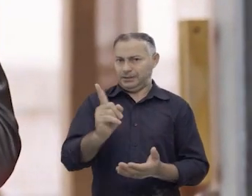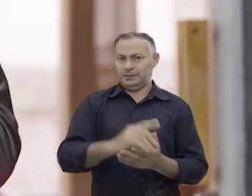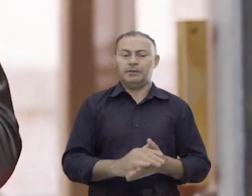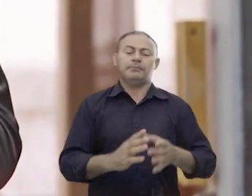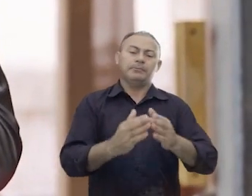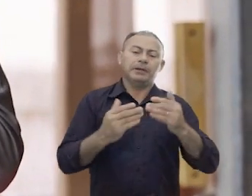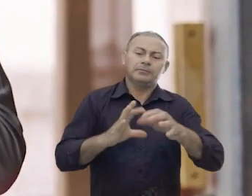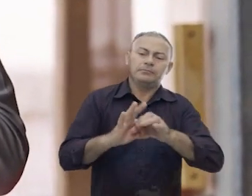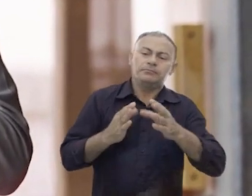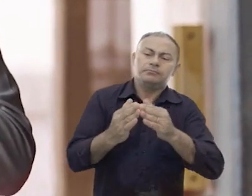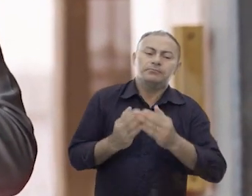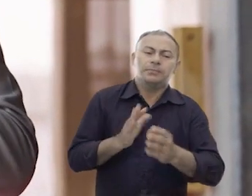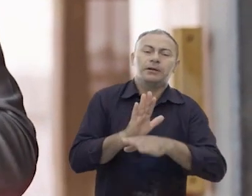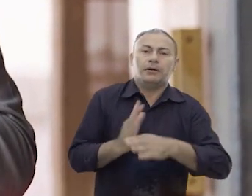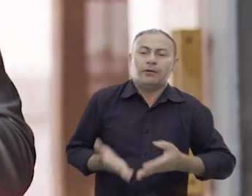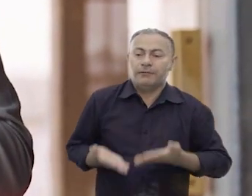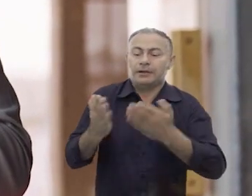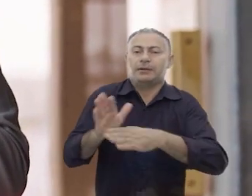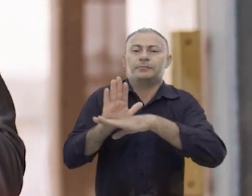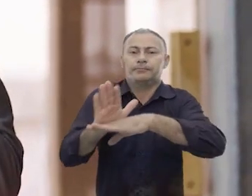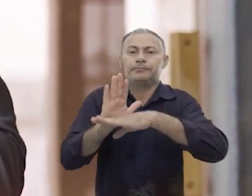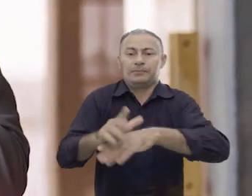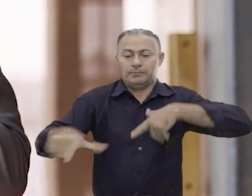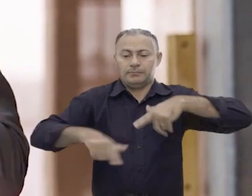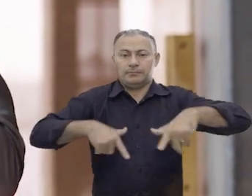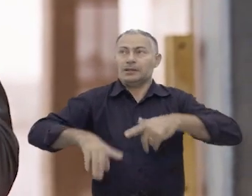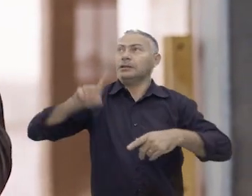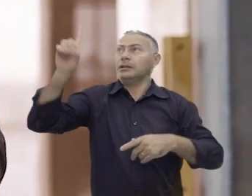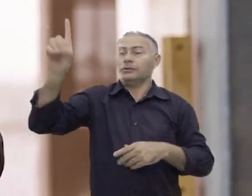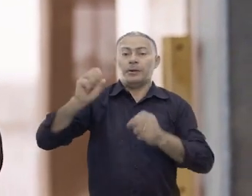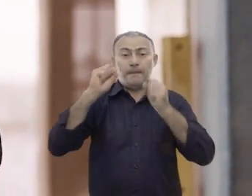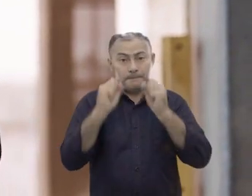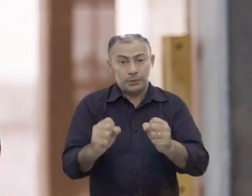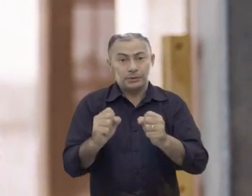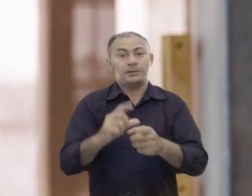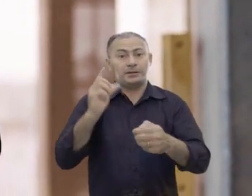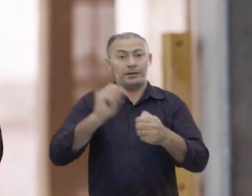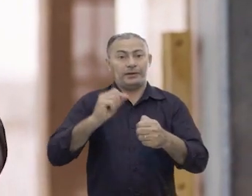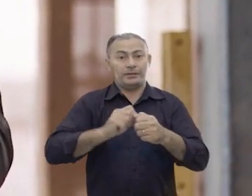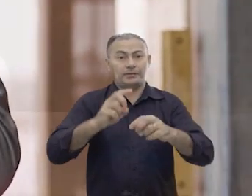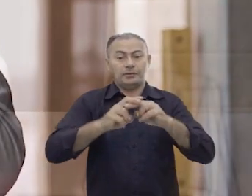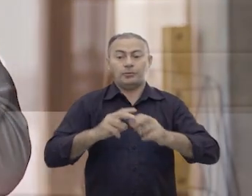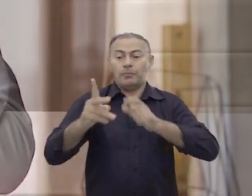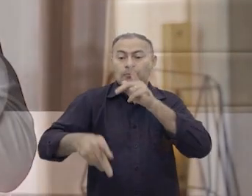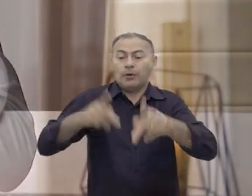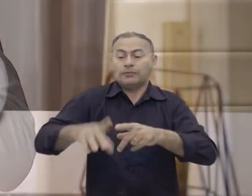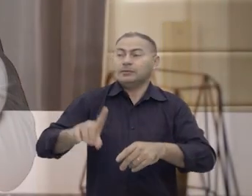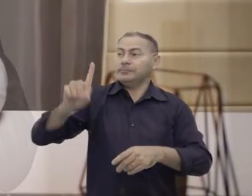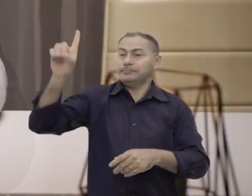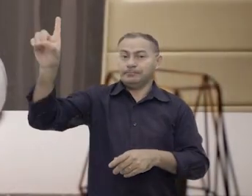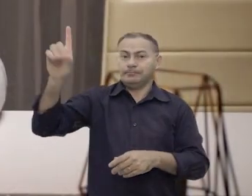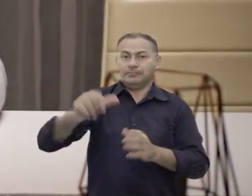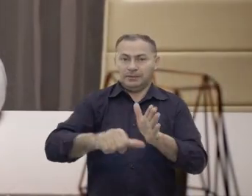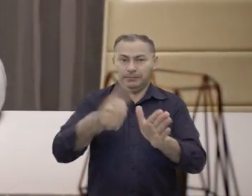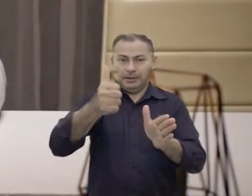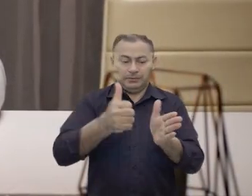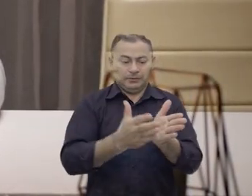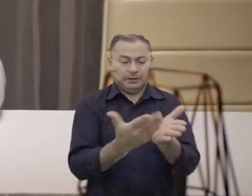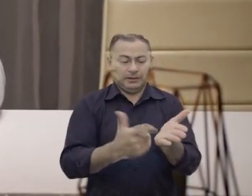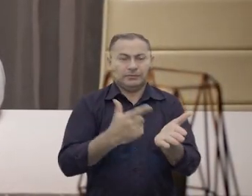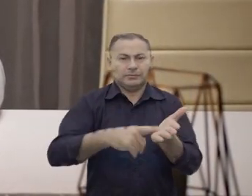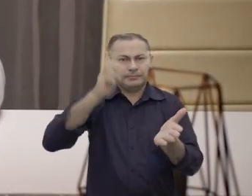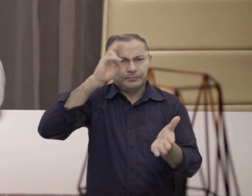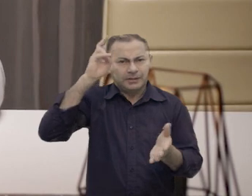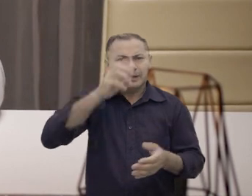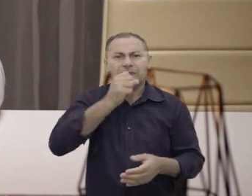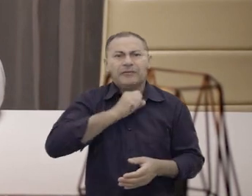concedendo permissão, sendo solidário, e oferecendo ajuda para que o trabalho de Deus pudesse ser feito através do povo de Deus. No